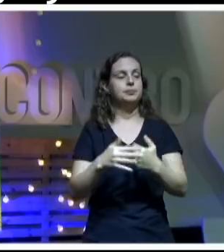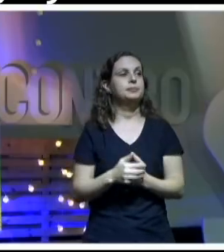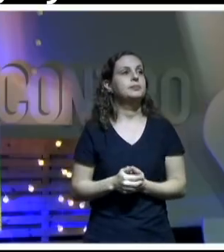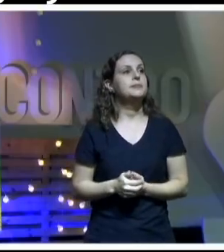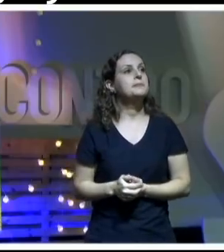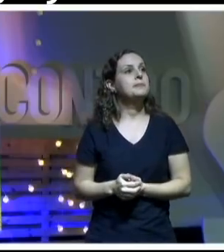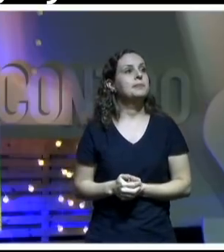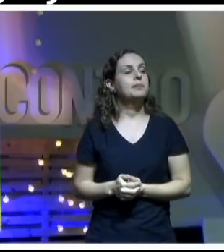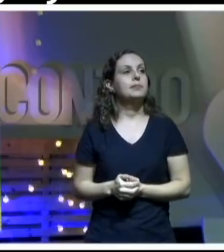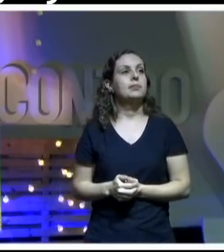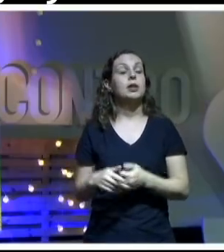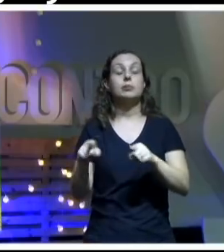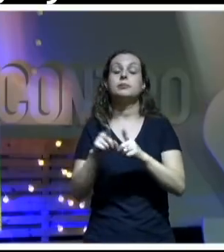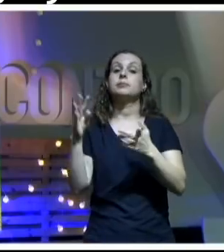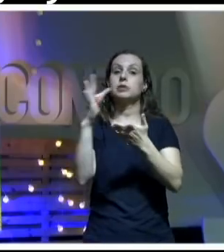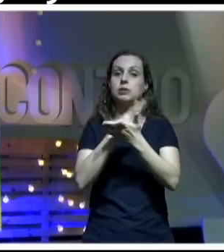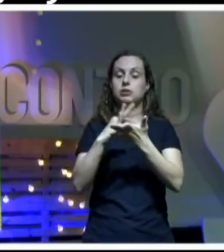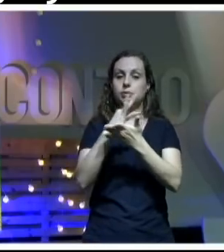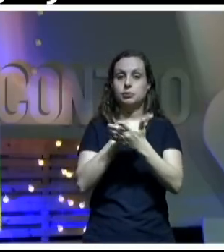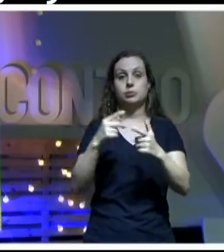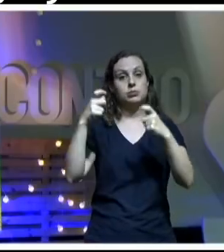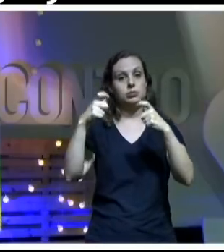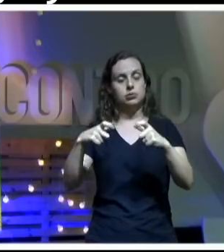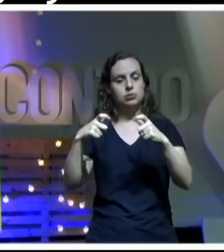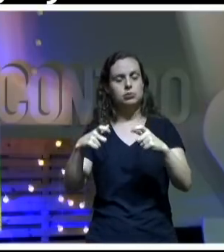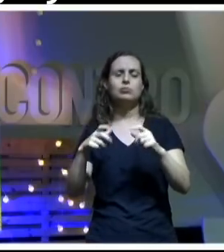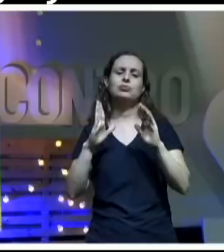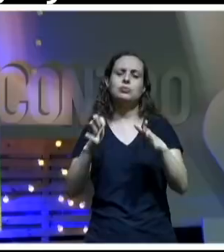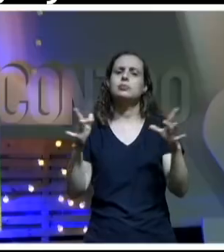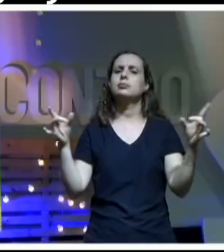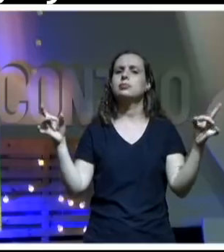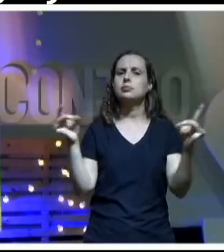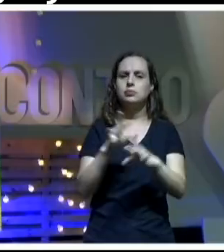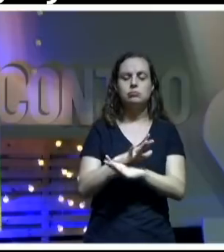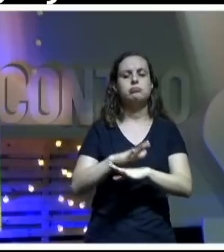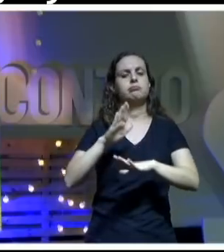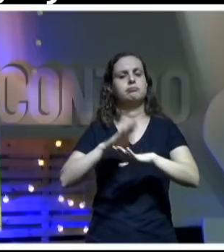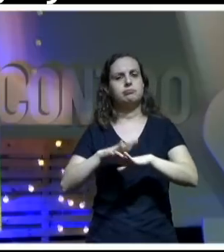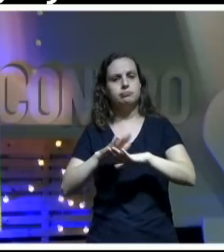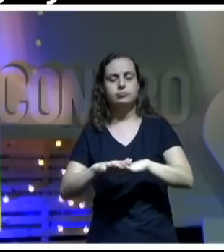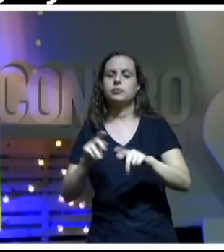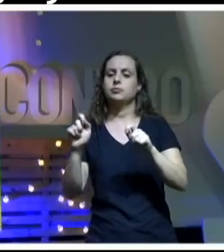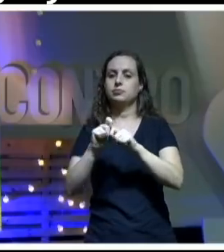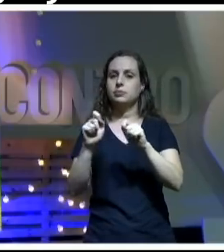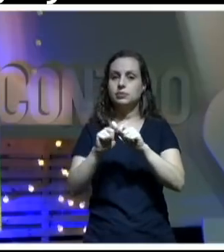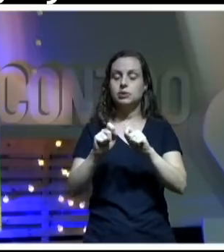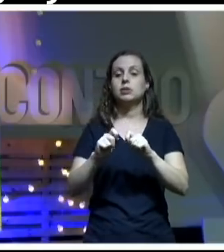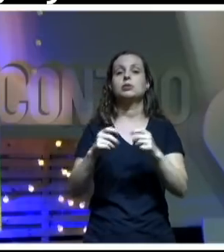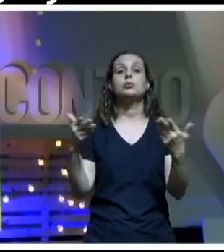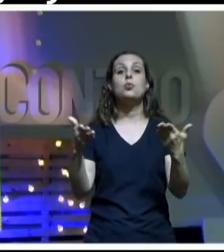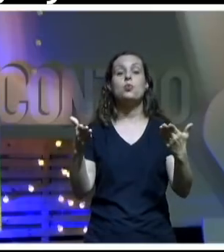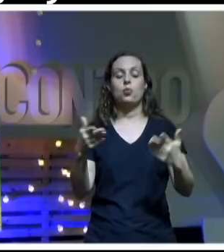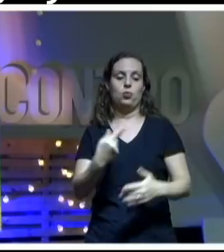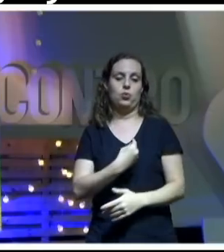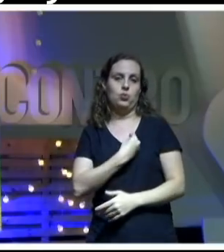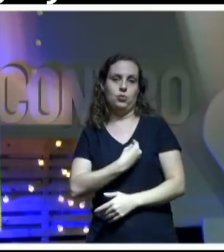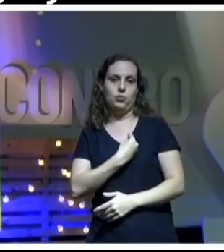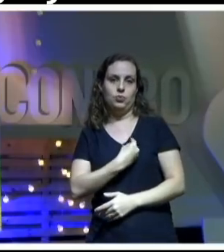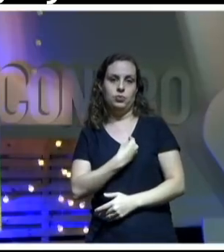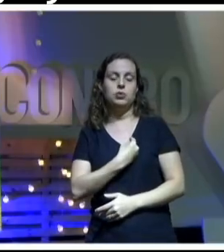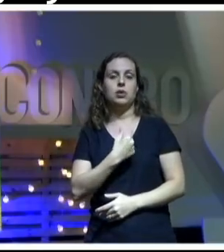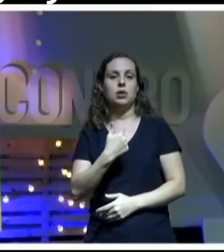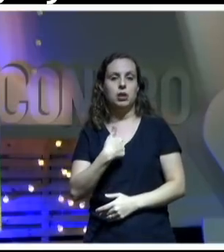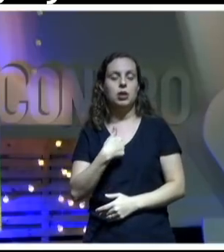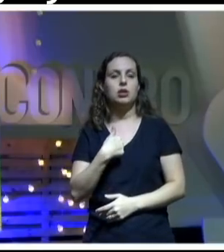falou olha os teólogos locais dos jogos populares eles já estão ativos o evangelicalismo contemporâneo a gente tem e eu sei que estou falando há